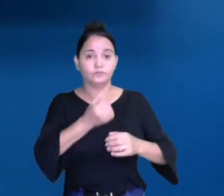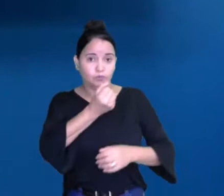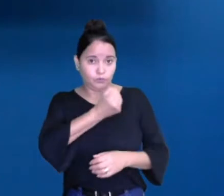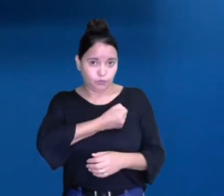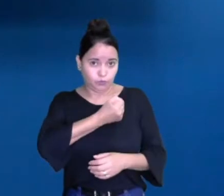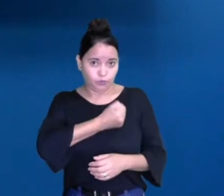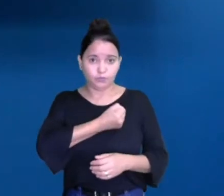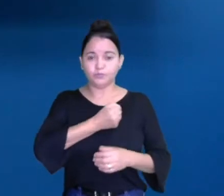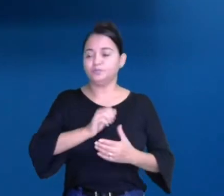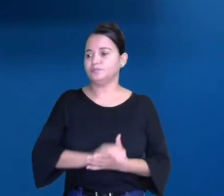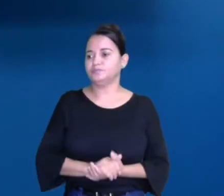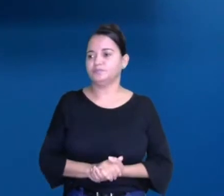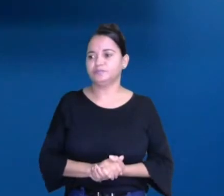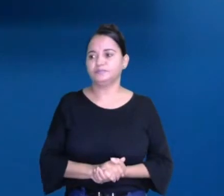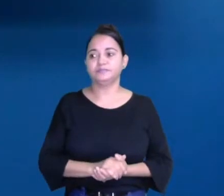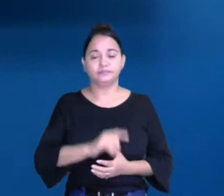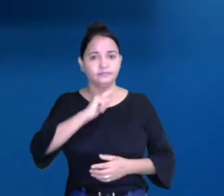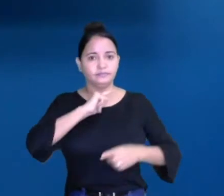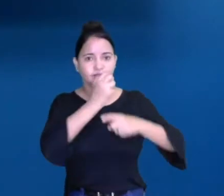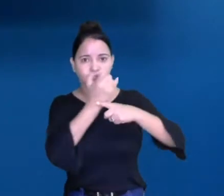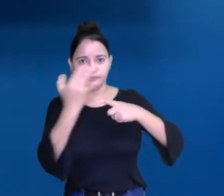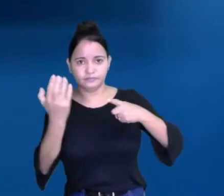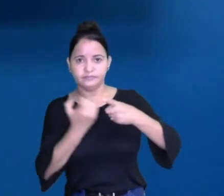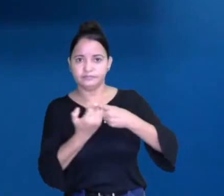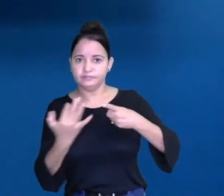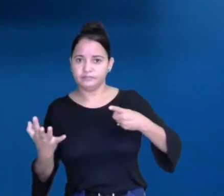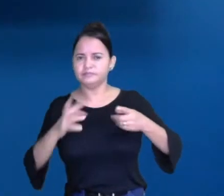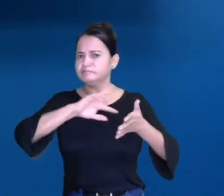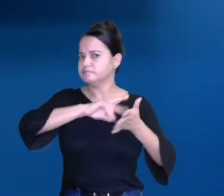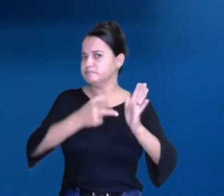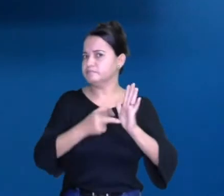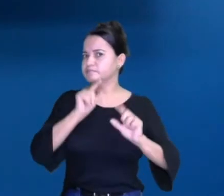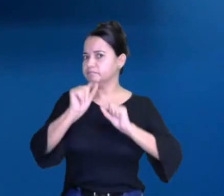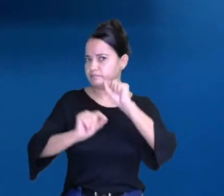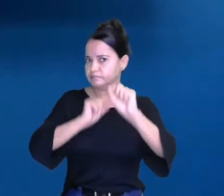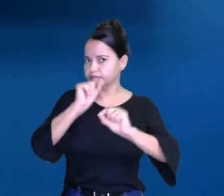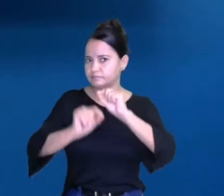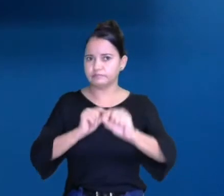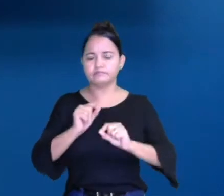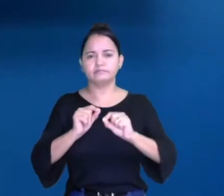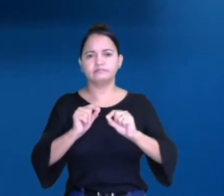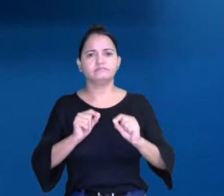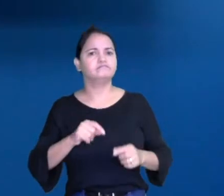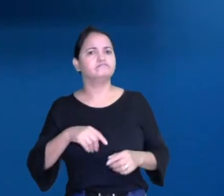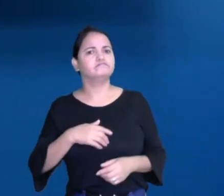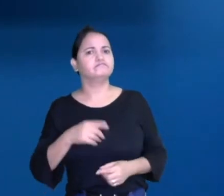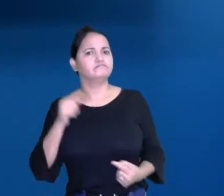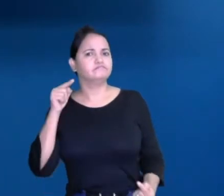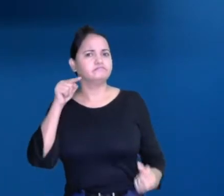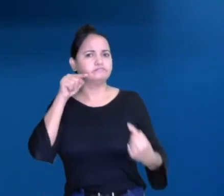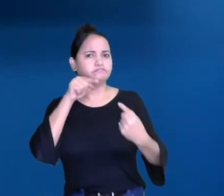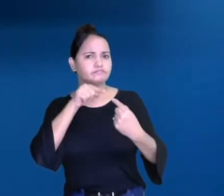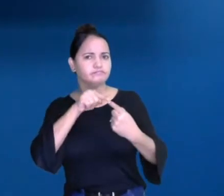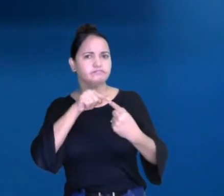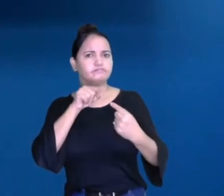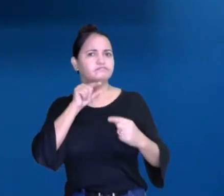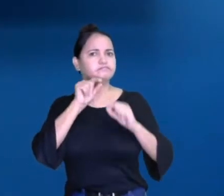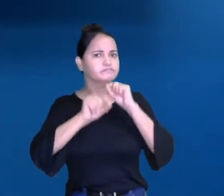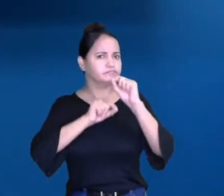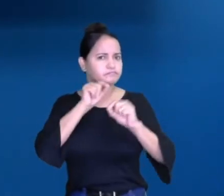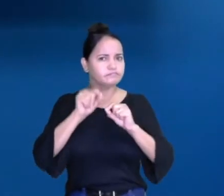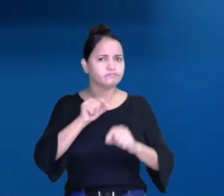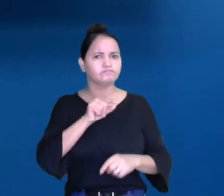operações, conteúdo frações e seus significados, expectativa de aprendizagem. O que eu espero que você